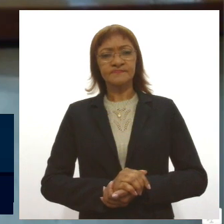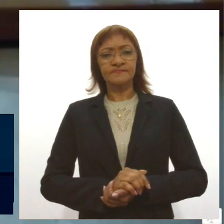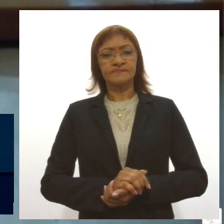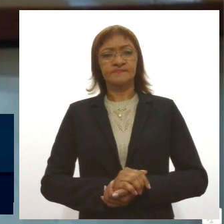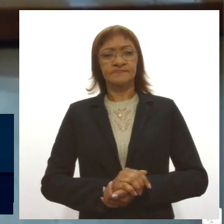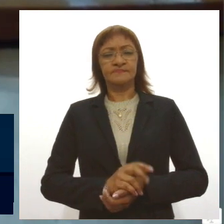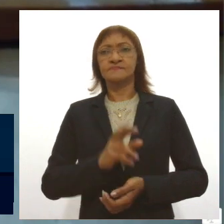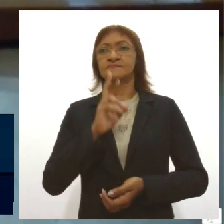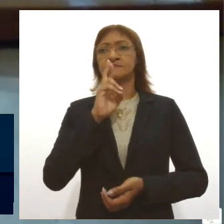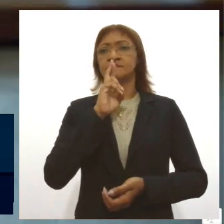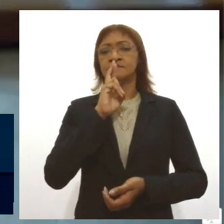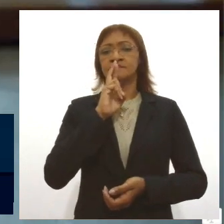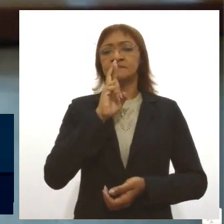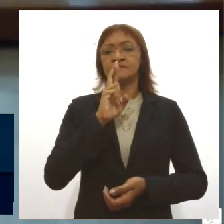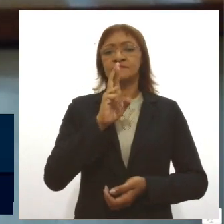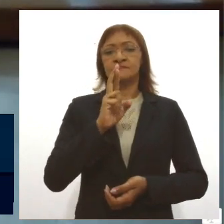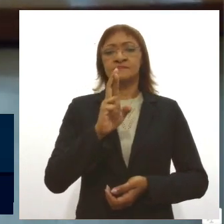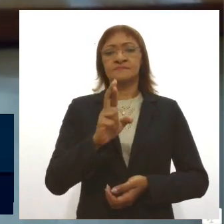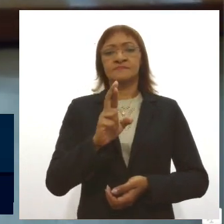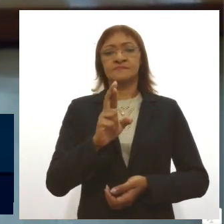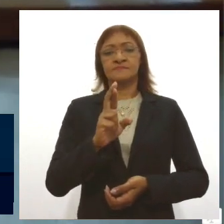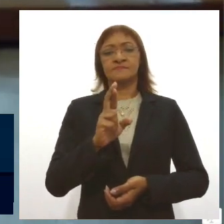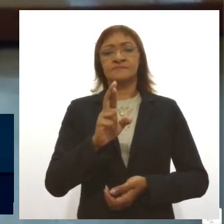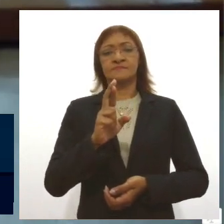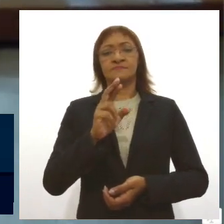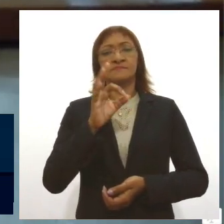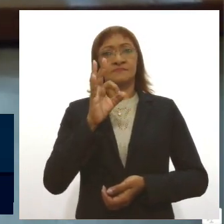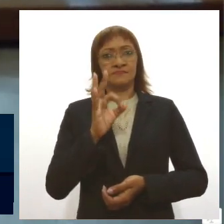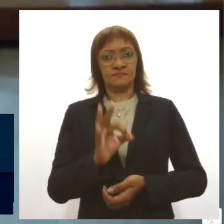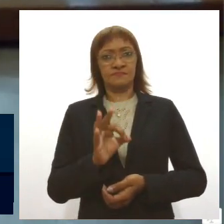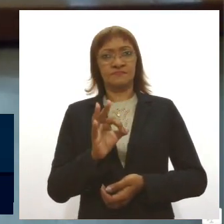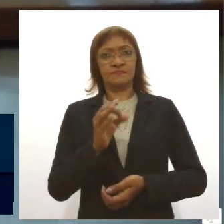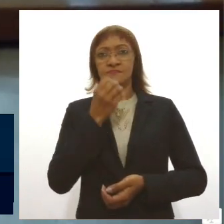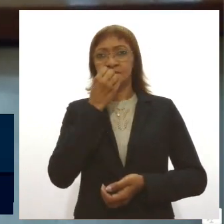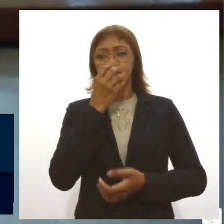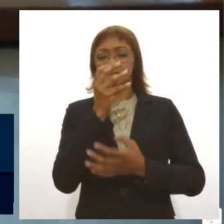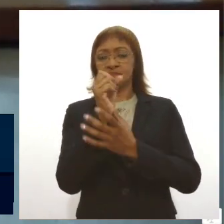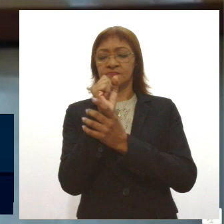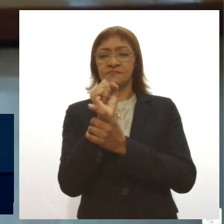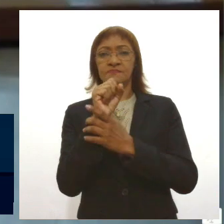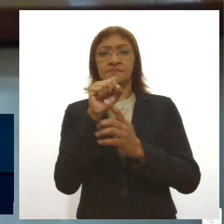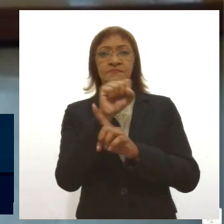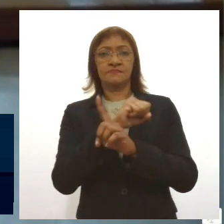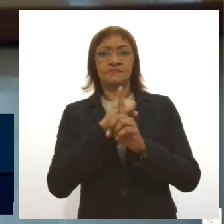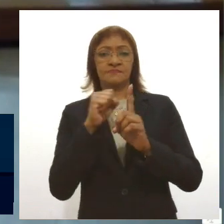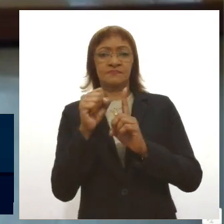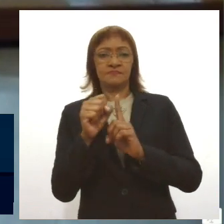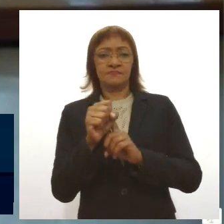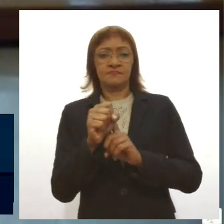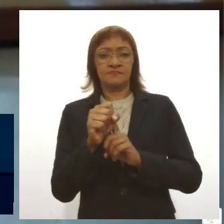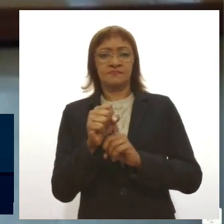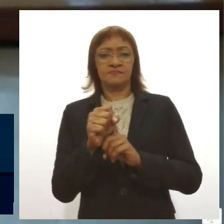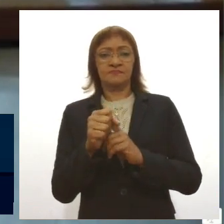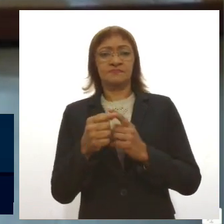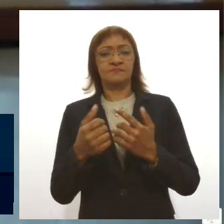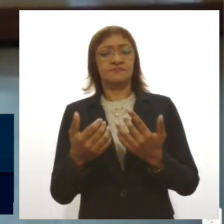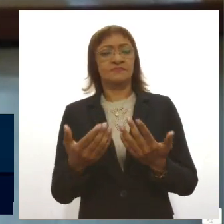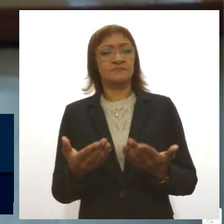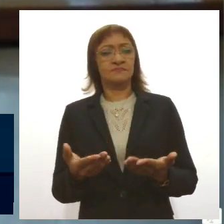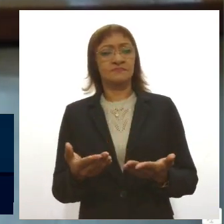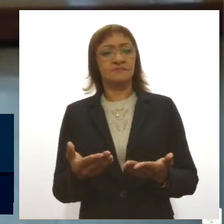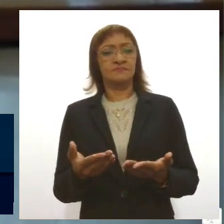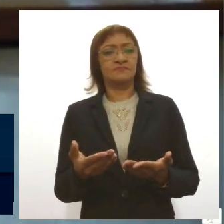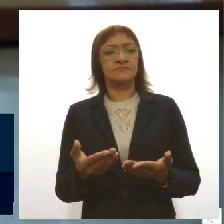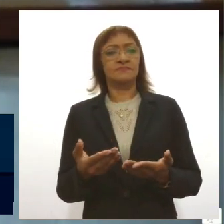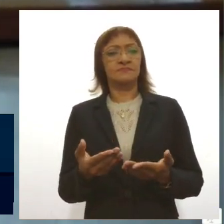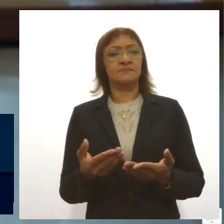assim, cada vez mais robustas à sociedade sergipana, porque isso é o que fortalece a governança, essa relação entre a implantação